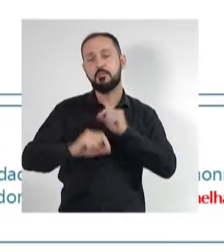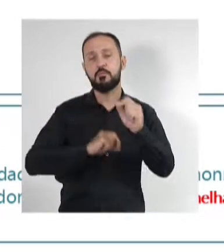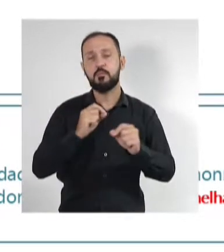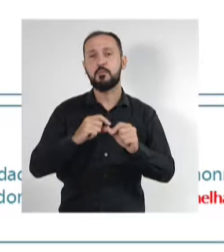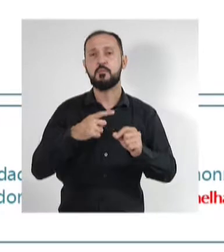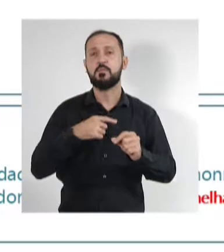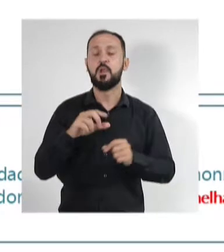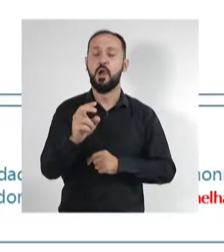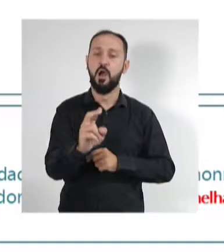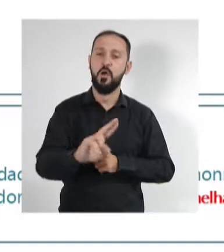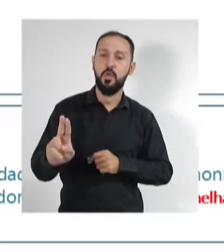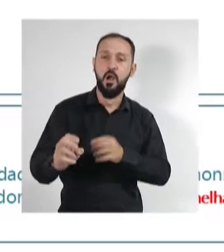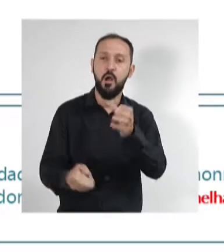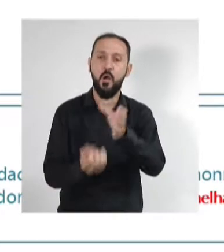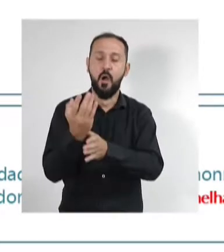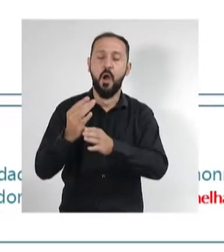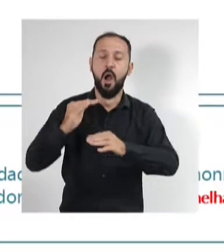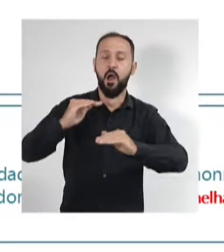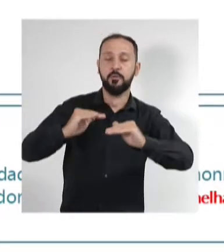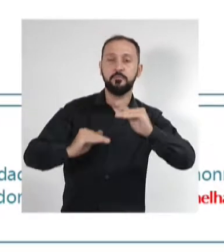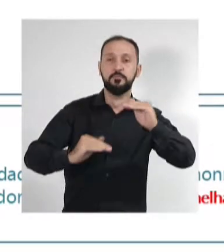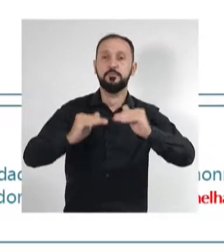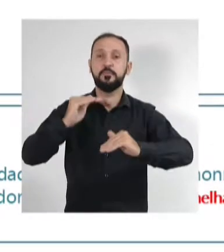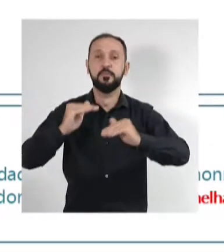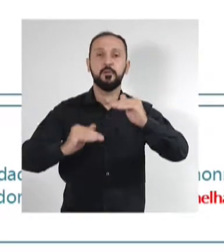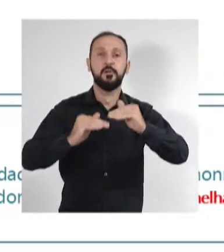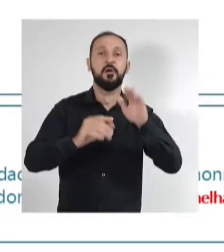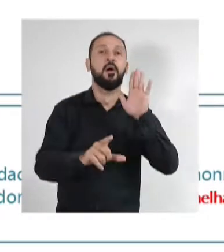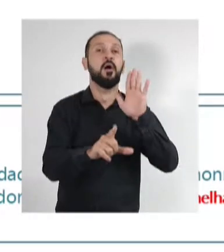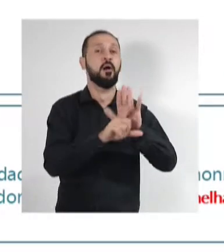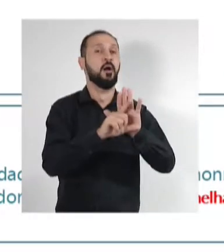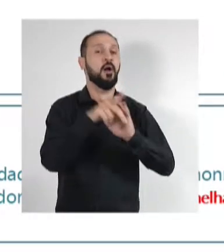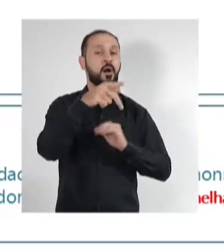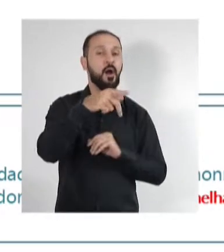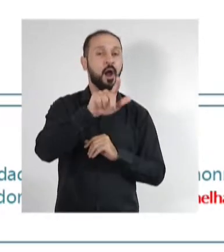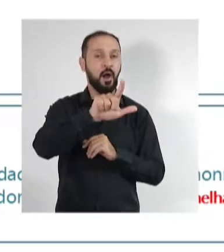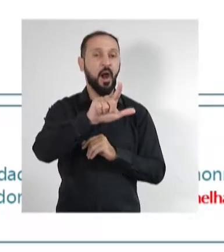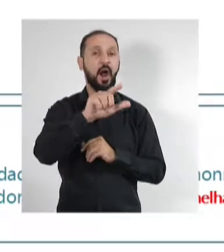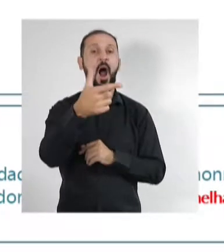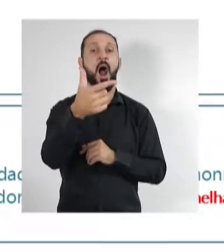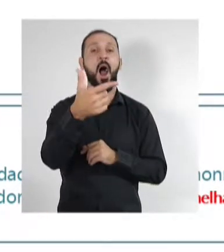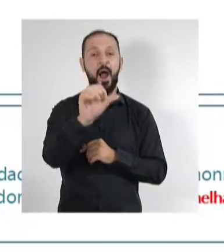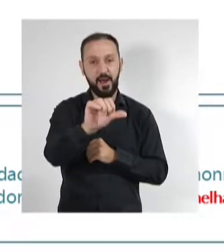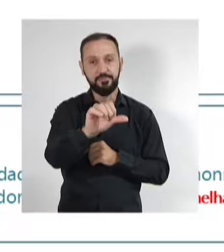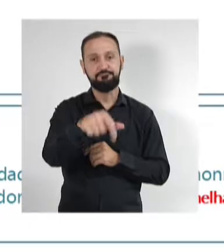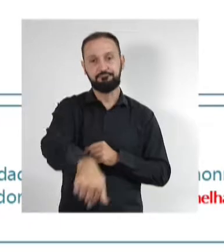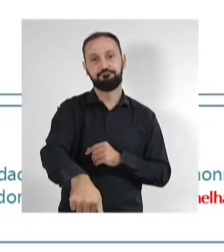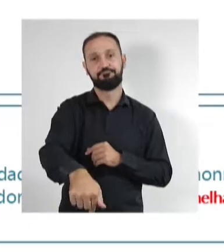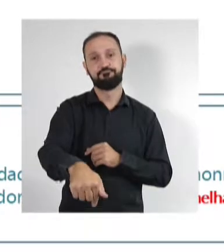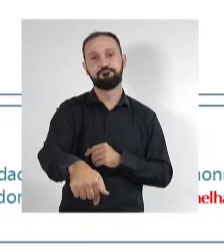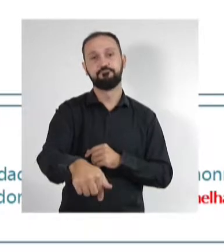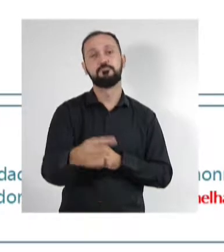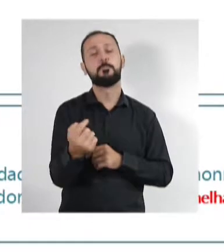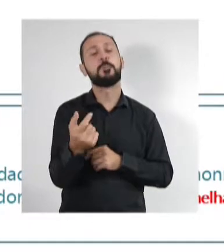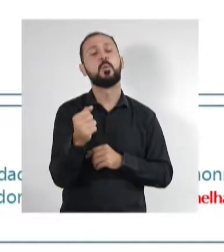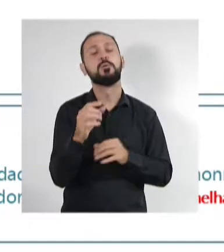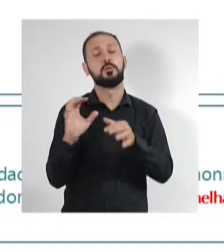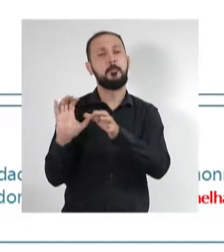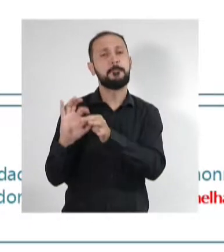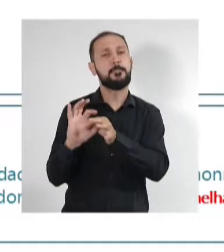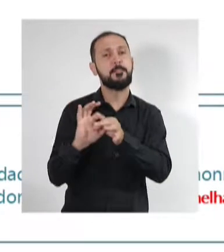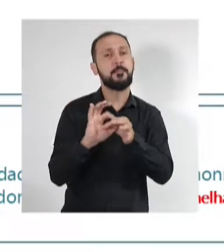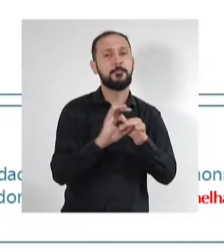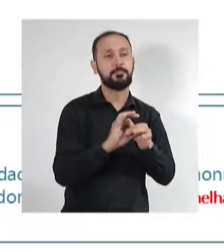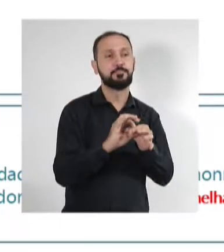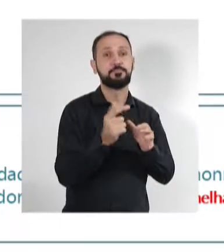ou antinomias ou harmonias com o PL 29, que é o PL que tem tramitado aqui e que está bem contextualizado